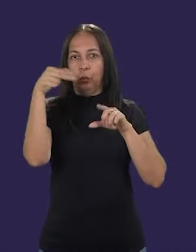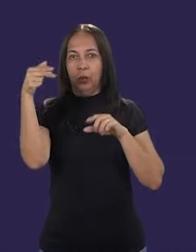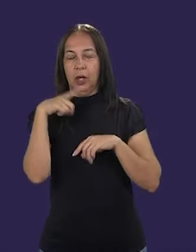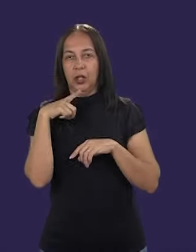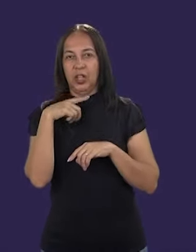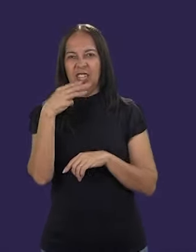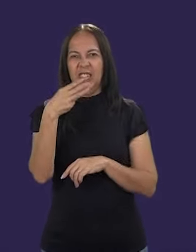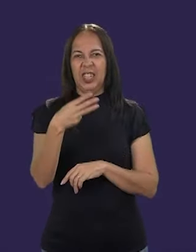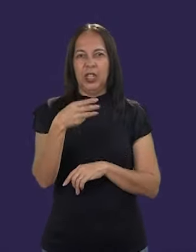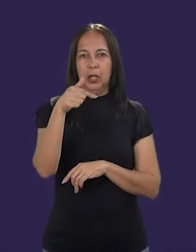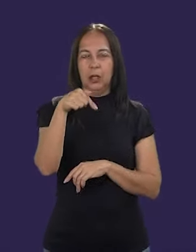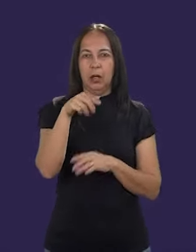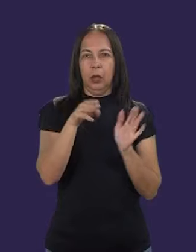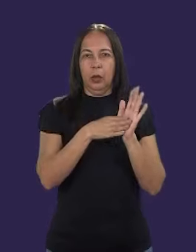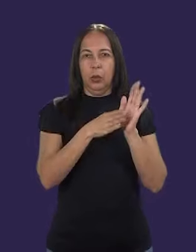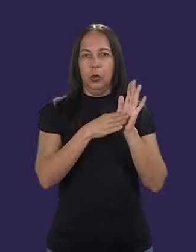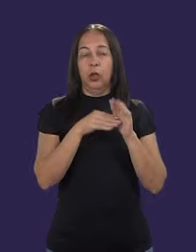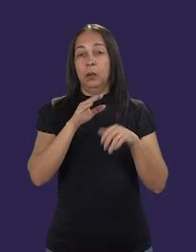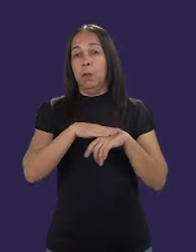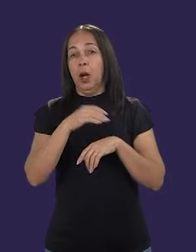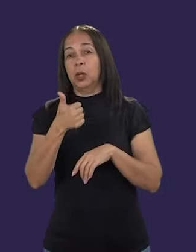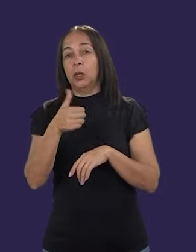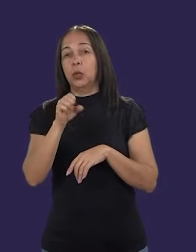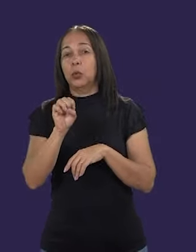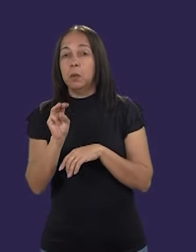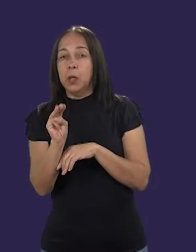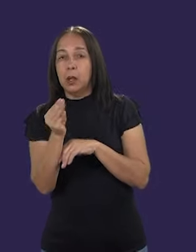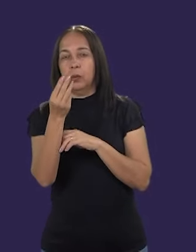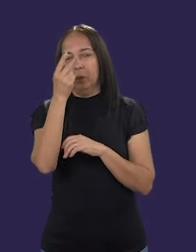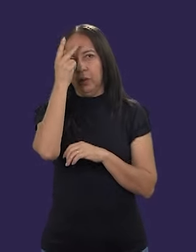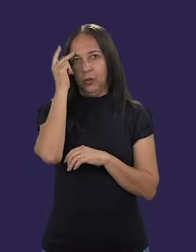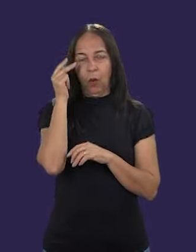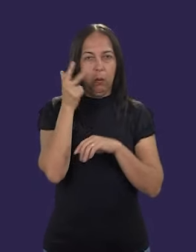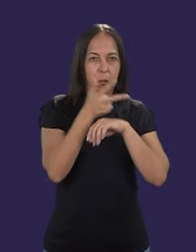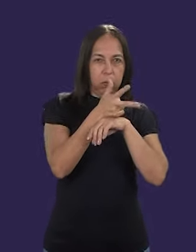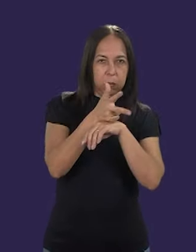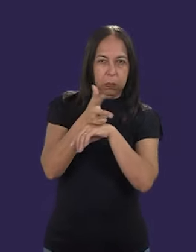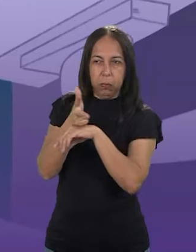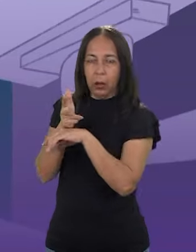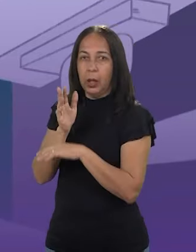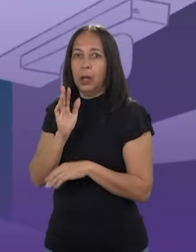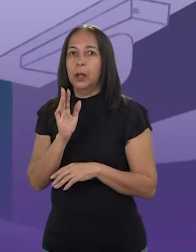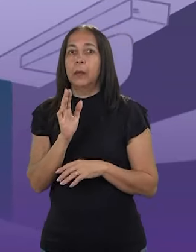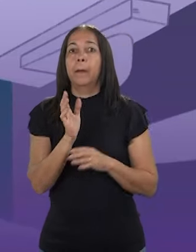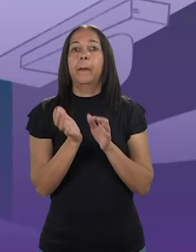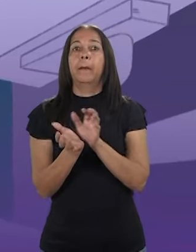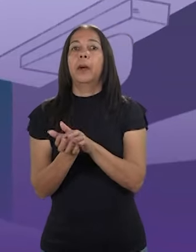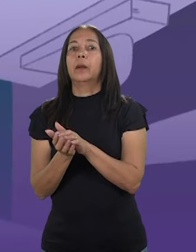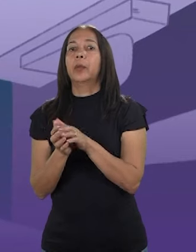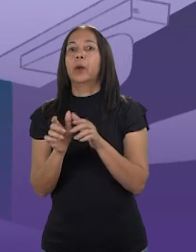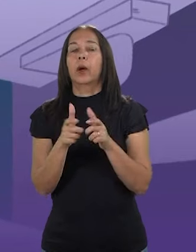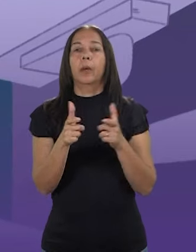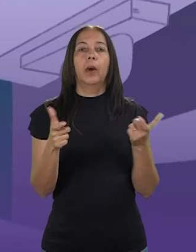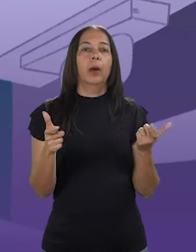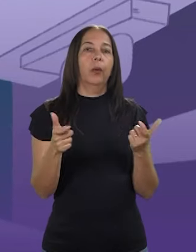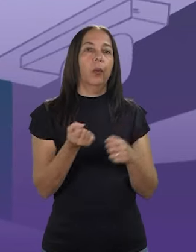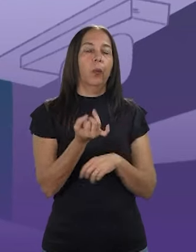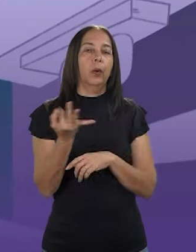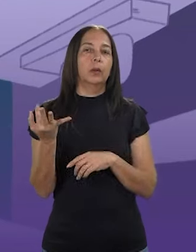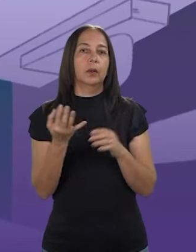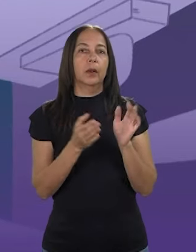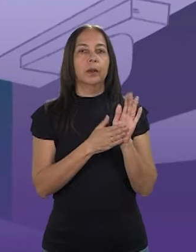possui 37 projetos ativos e mais de 18 milhões de pessoas potencialmente vigiadas já em Pernambuco está entre os Estados com o